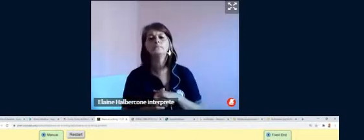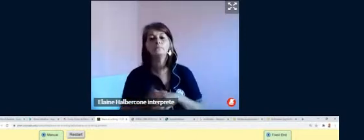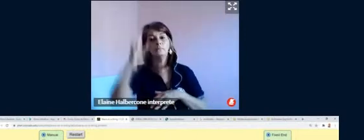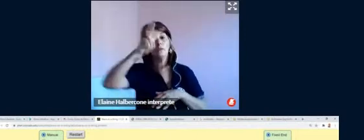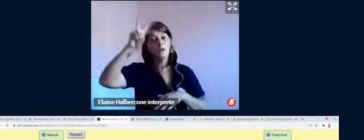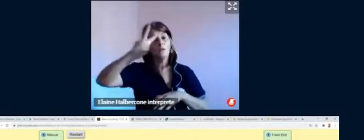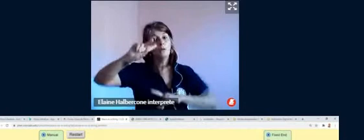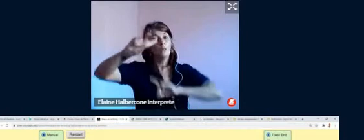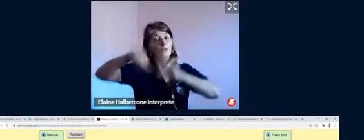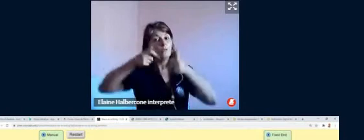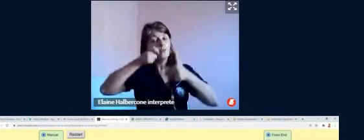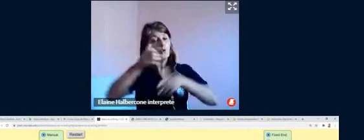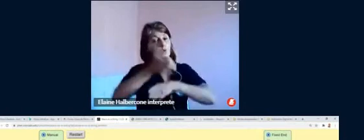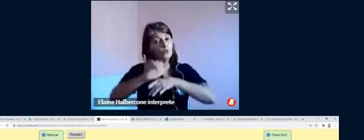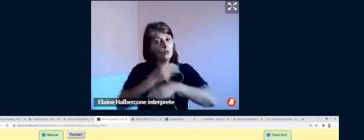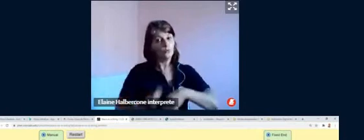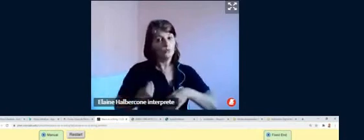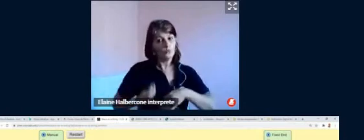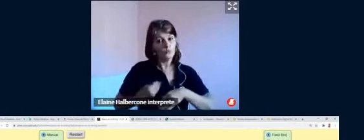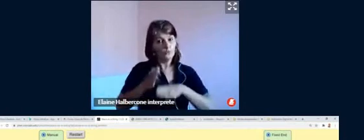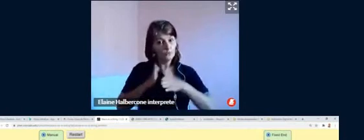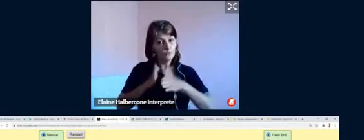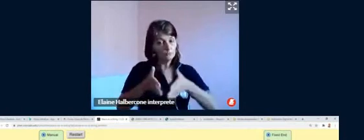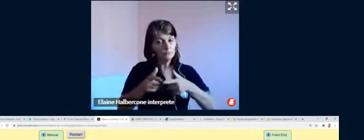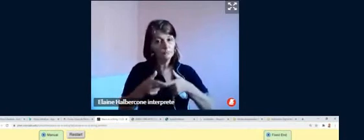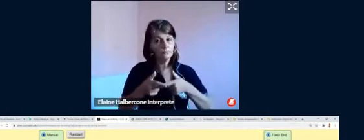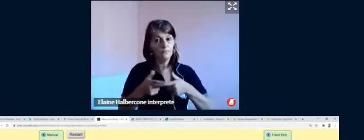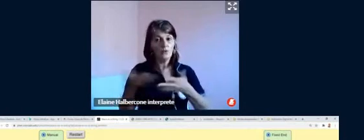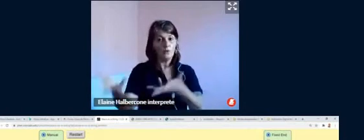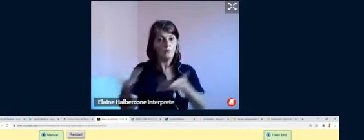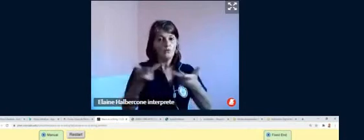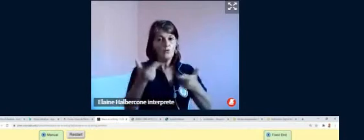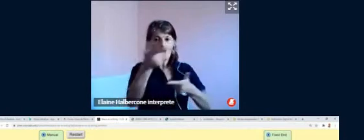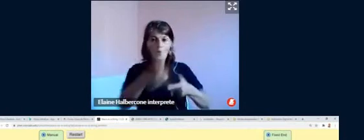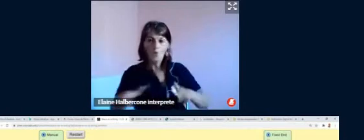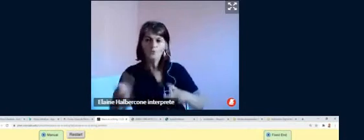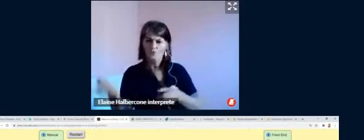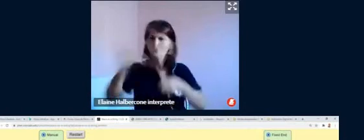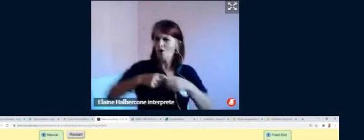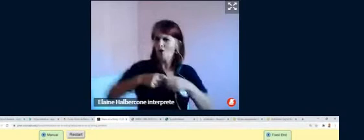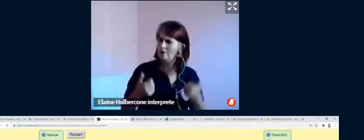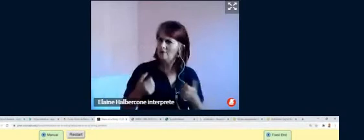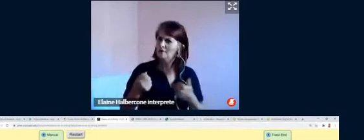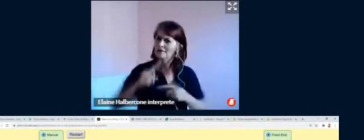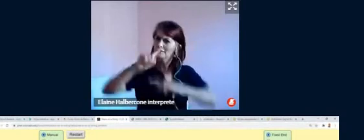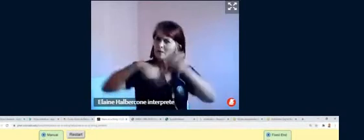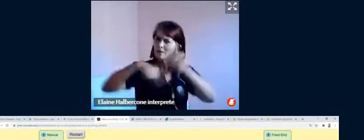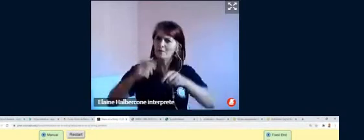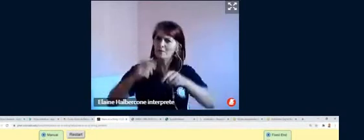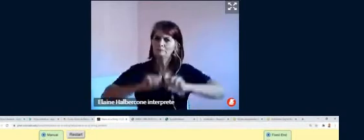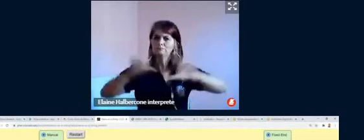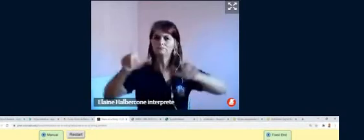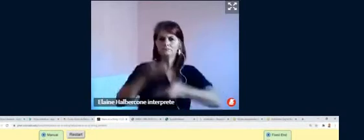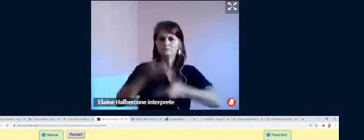Lembrando a todos que estão no YouTube ao vivo, tá? Que me convidando outras vezes, eu volto. Tá? E na próxima eu vou fazer transmissão